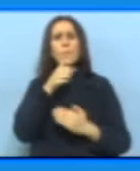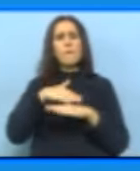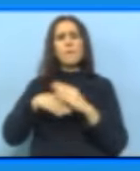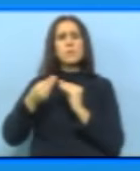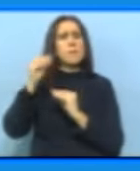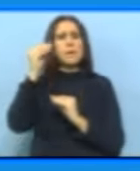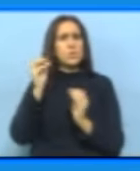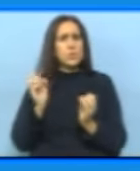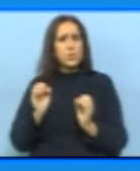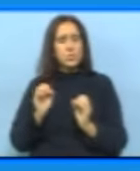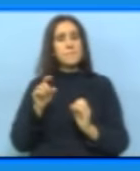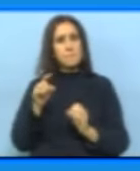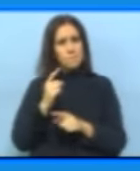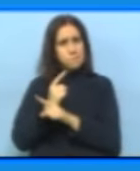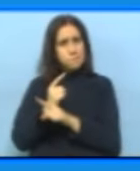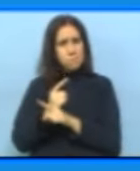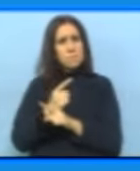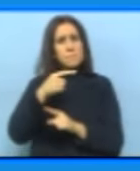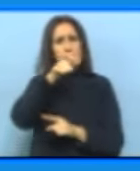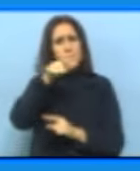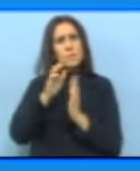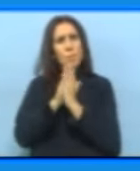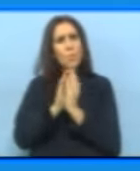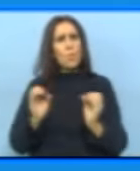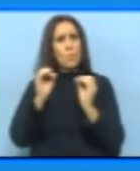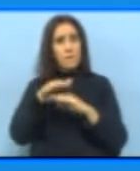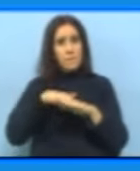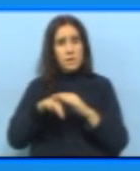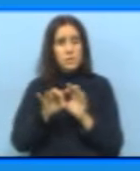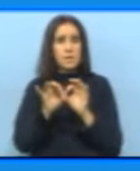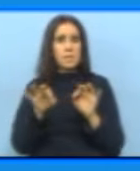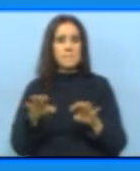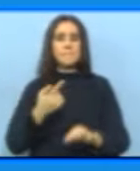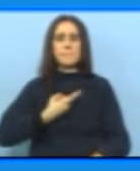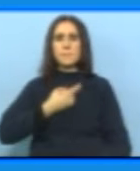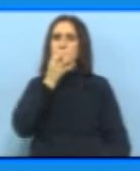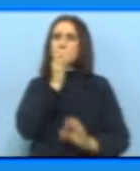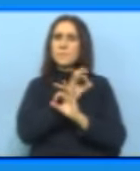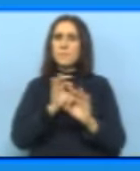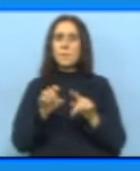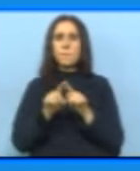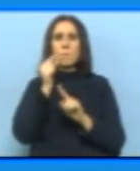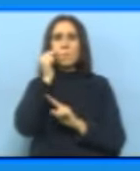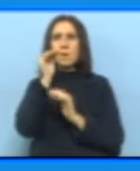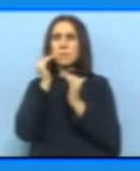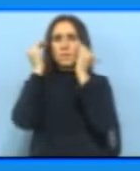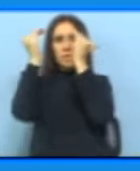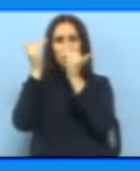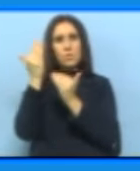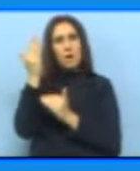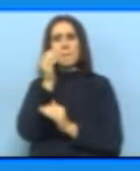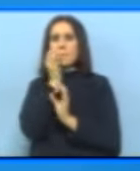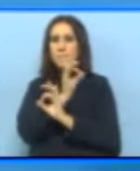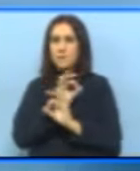extraordinário? Não o fazem também os pagãos? Portanto, sede perfeitos, como o vosso Pai Celeste é